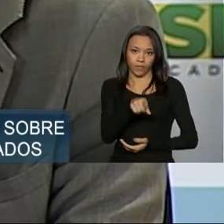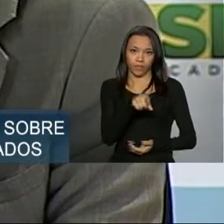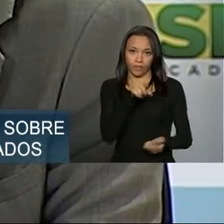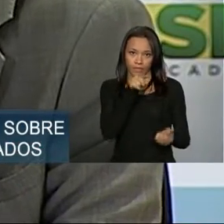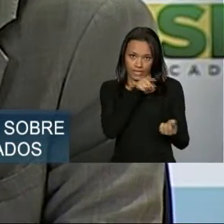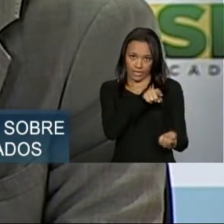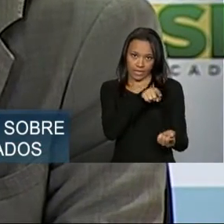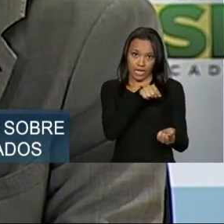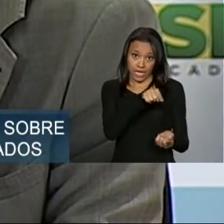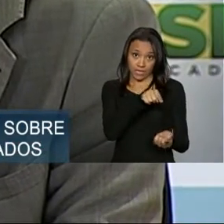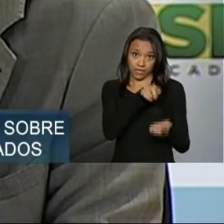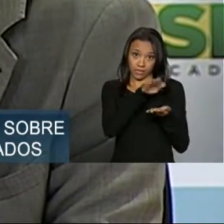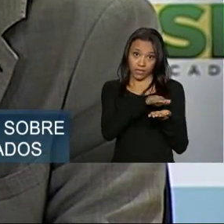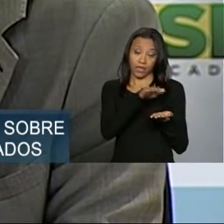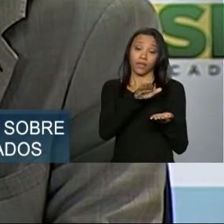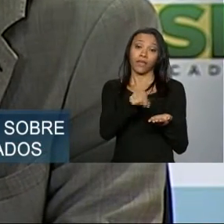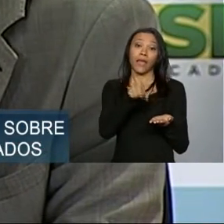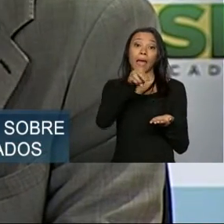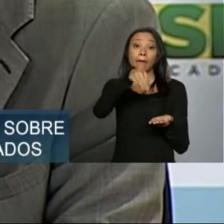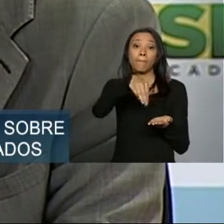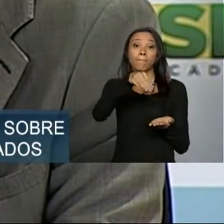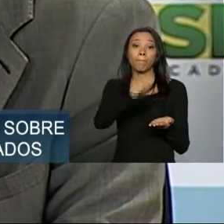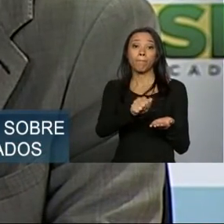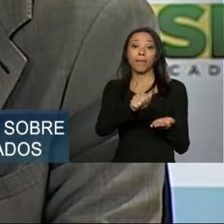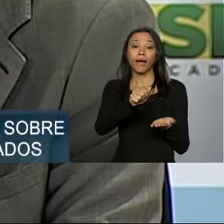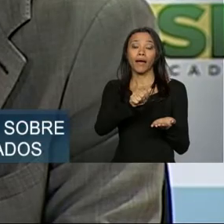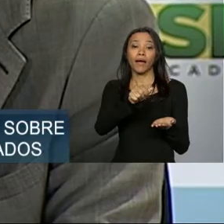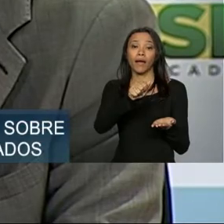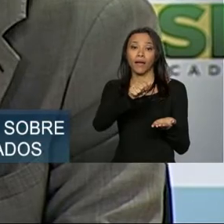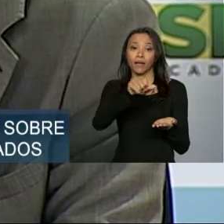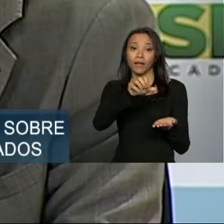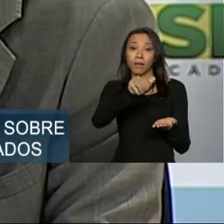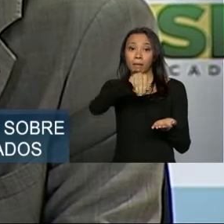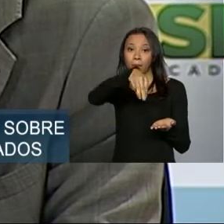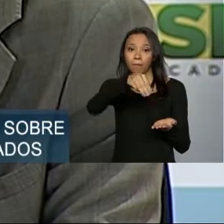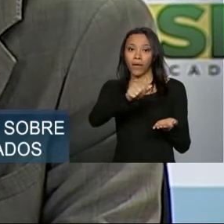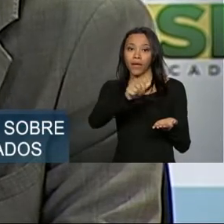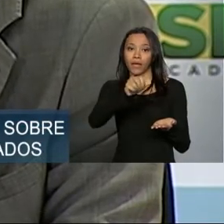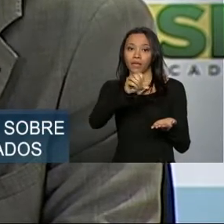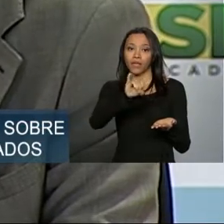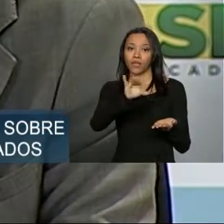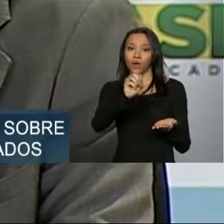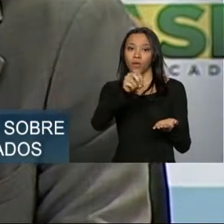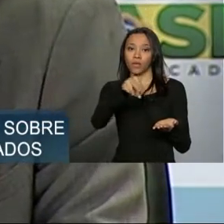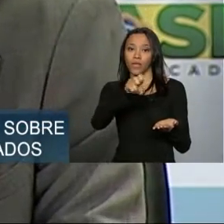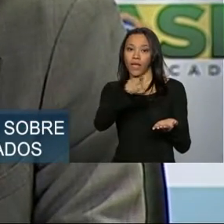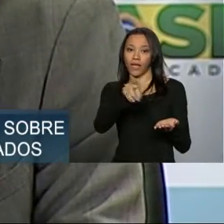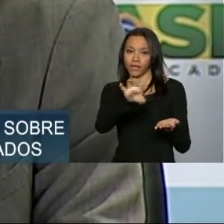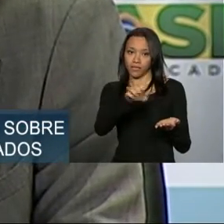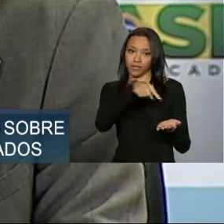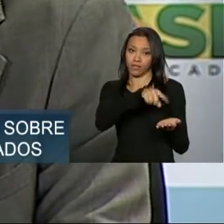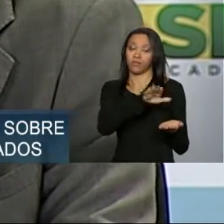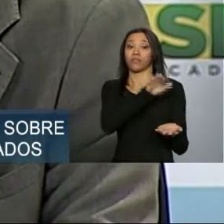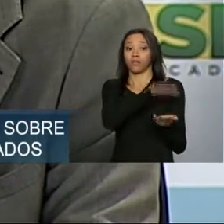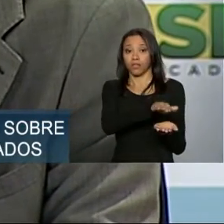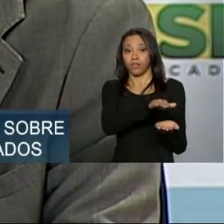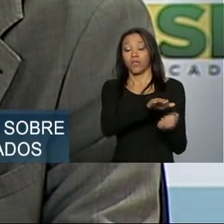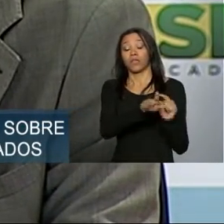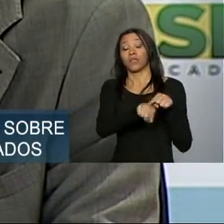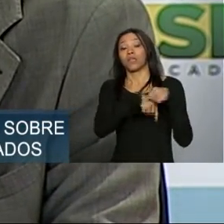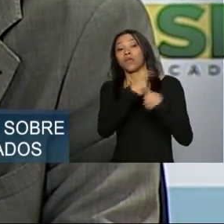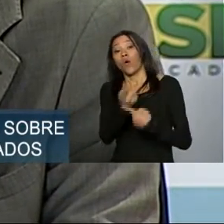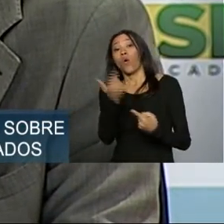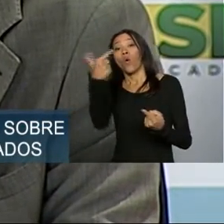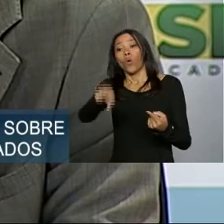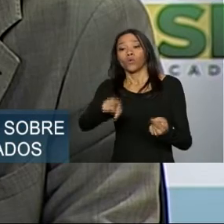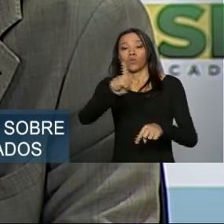desse aqui, no caso é a maionese, 1.283, que era a meta de 2012, 1.051, que era a meta para 2014. Pega